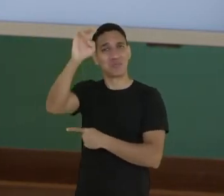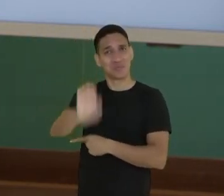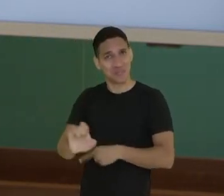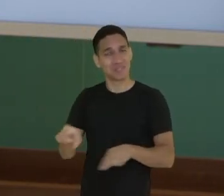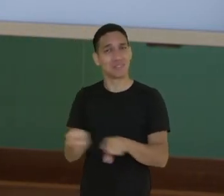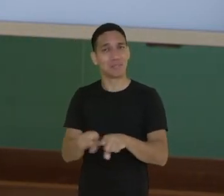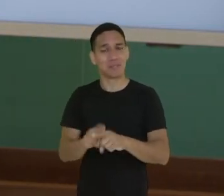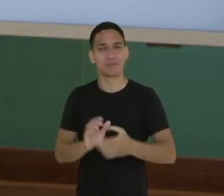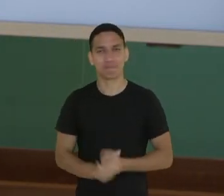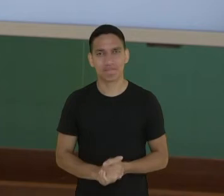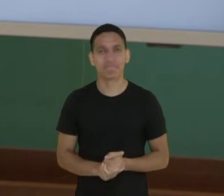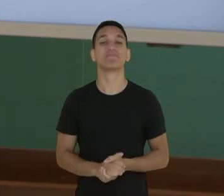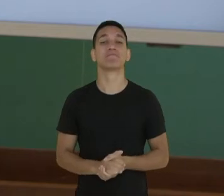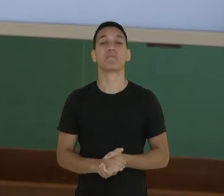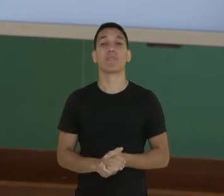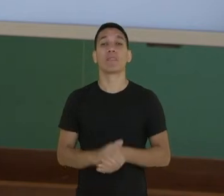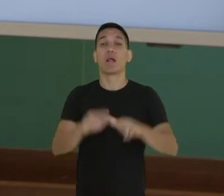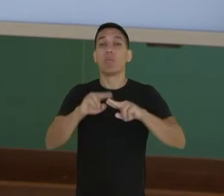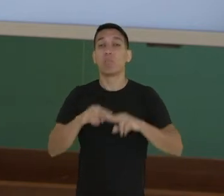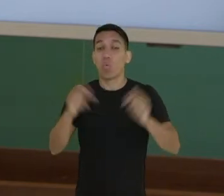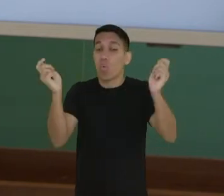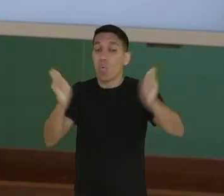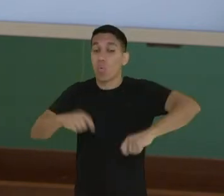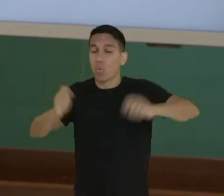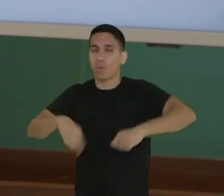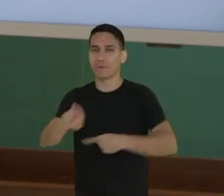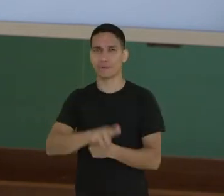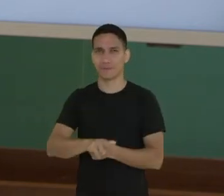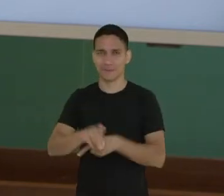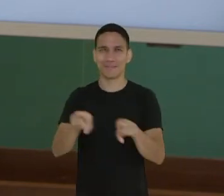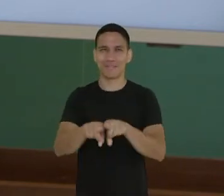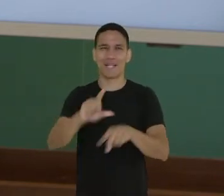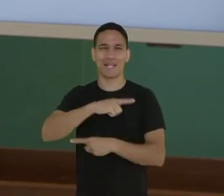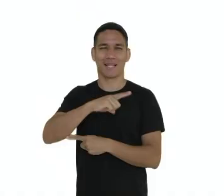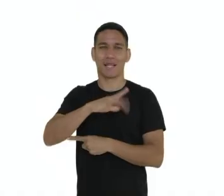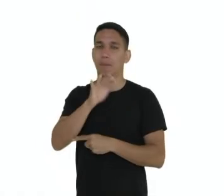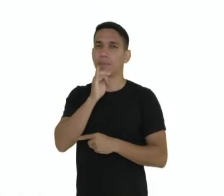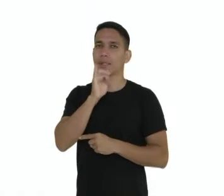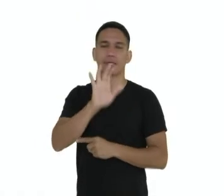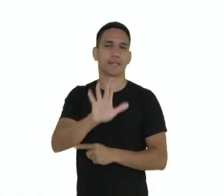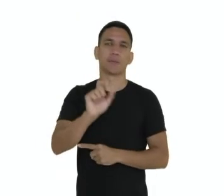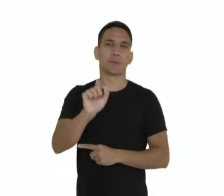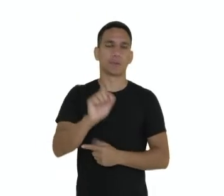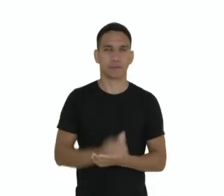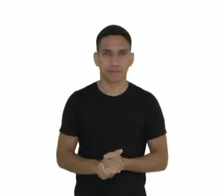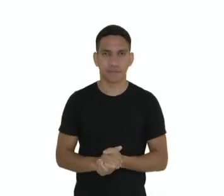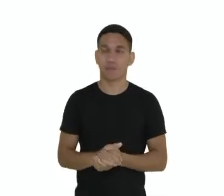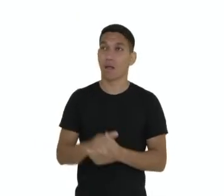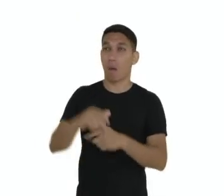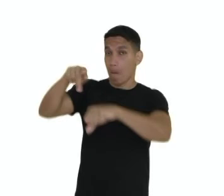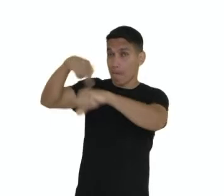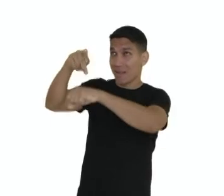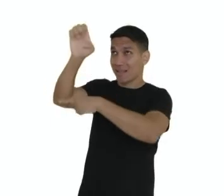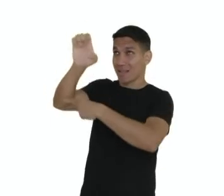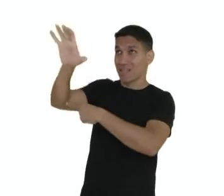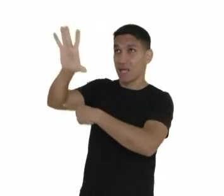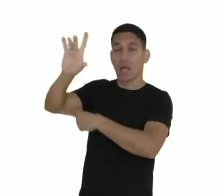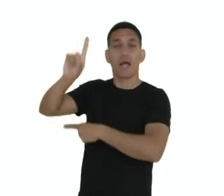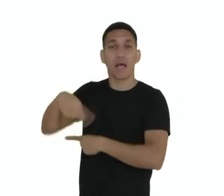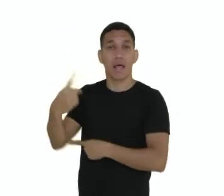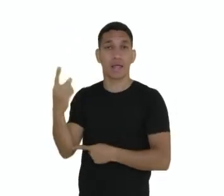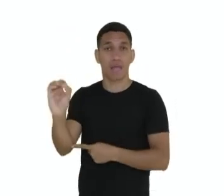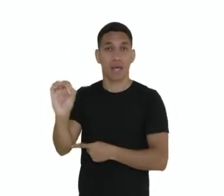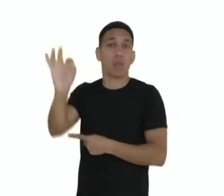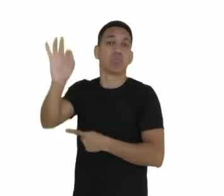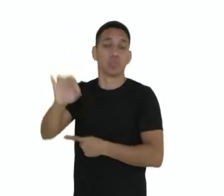fator de capacidade, né, que esse fator que eles utilizam, por exemplo, dos países europeus é de 10%,